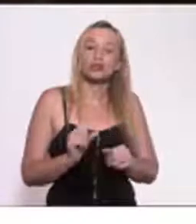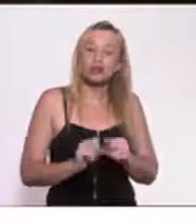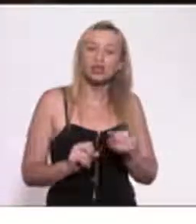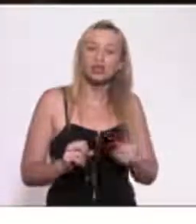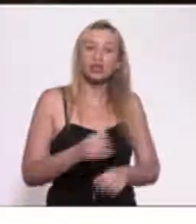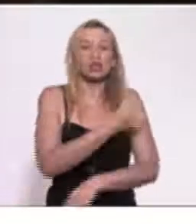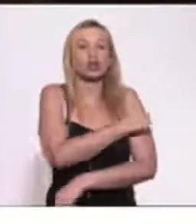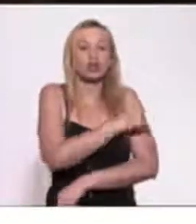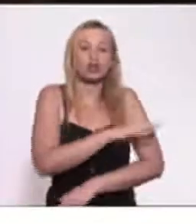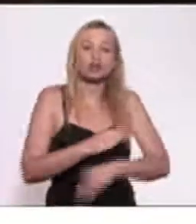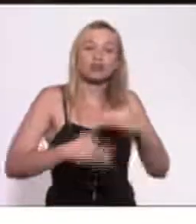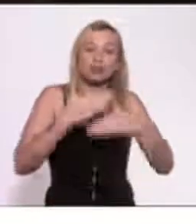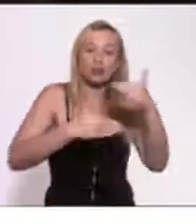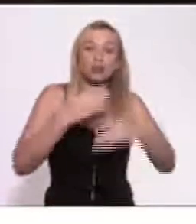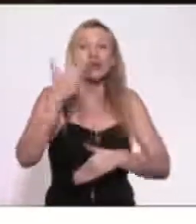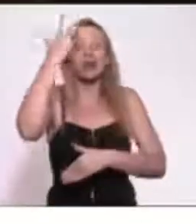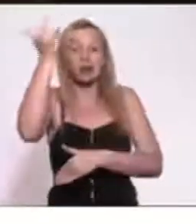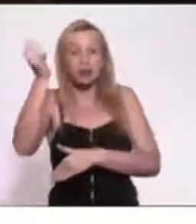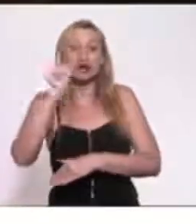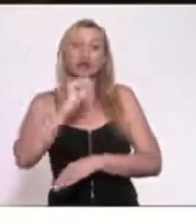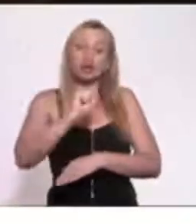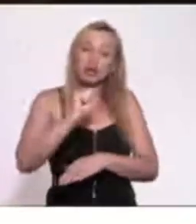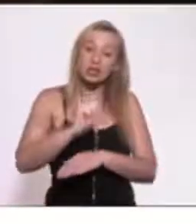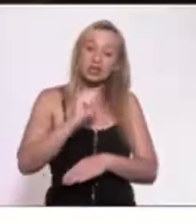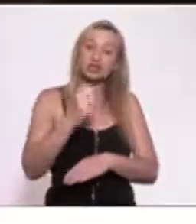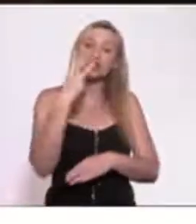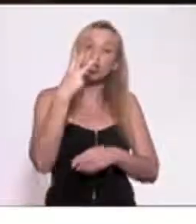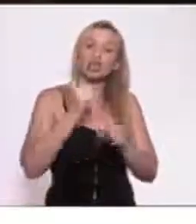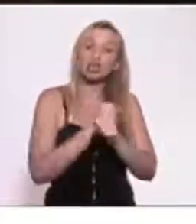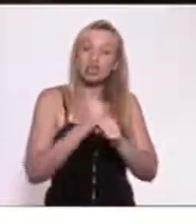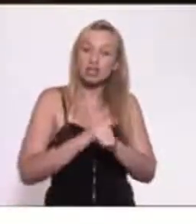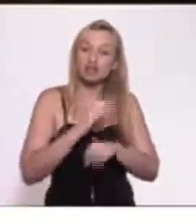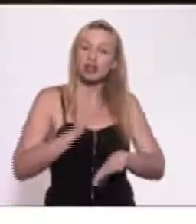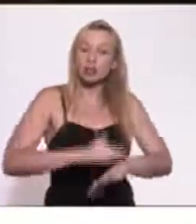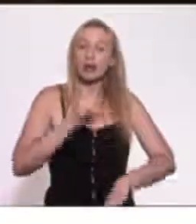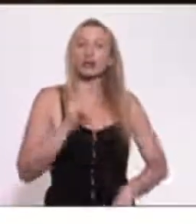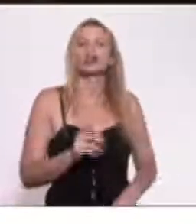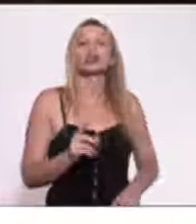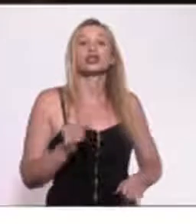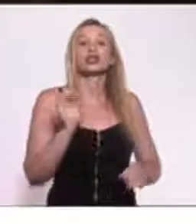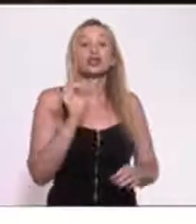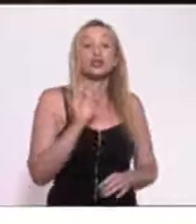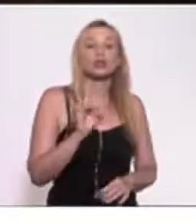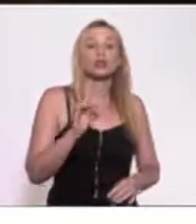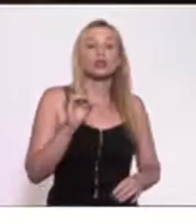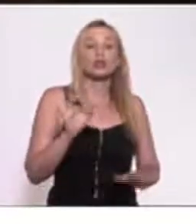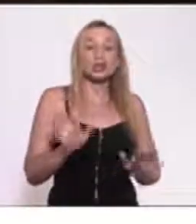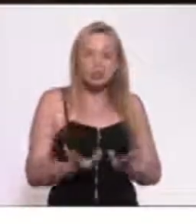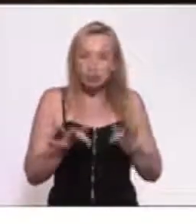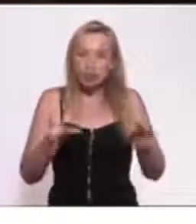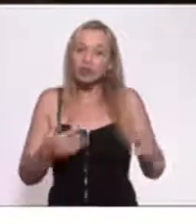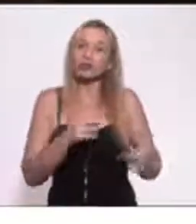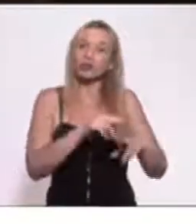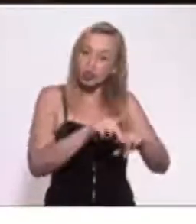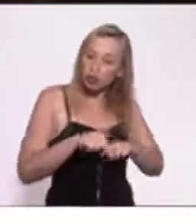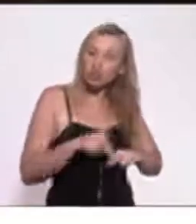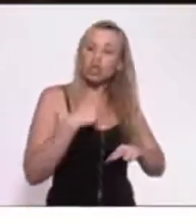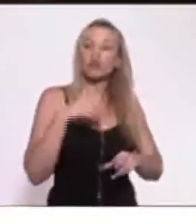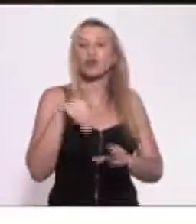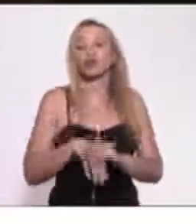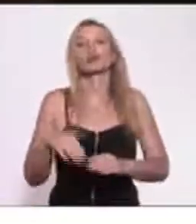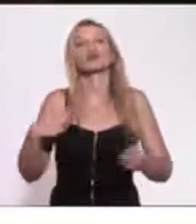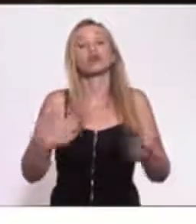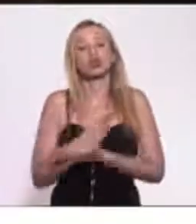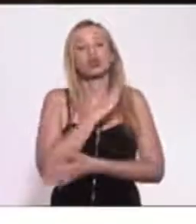para que amanhã seja possível prorrogar o regime de recuperação fiscal. É simplesmente por esse motivo que eu votarei para esse